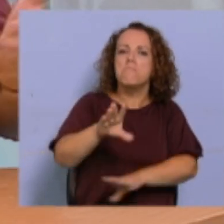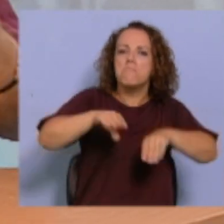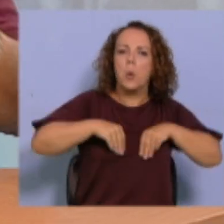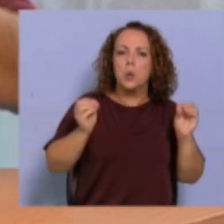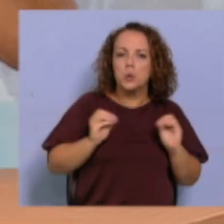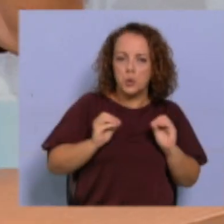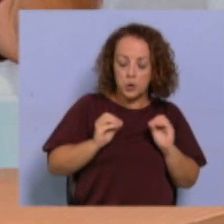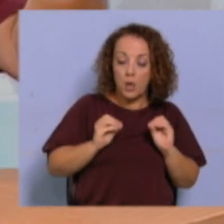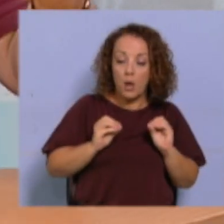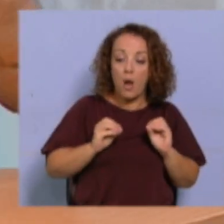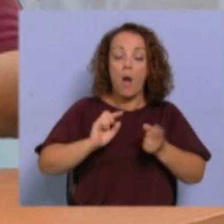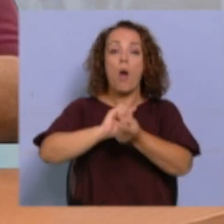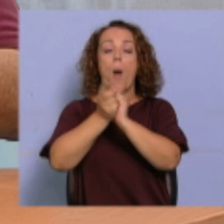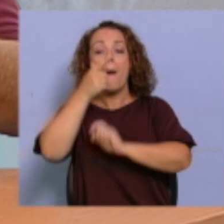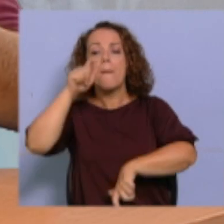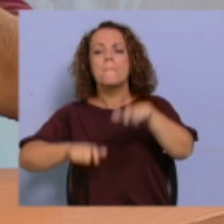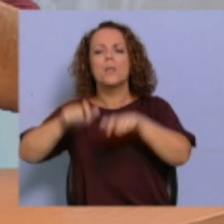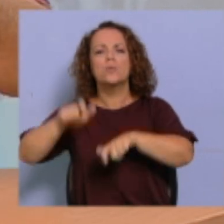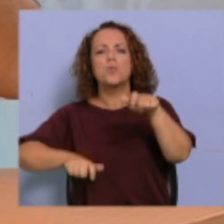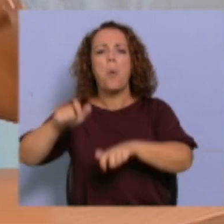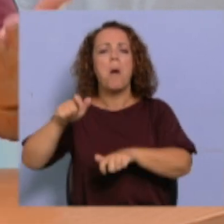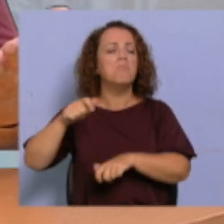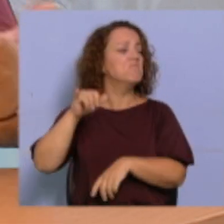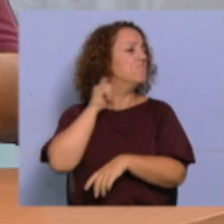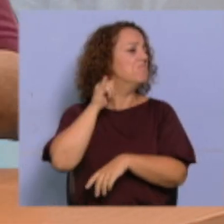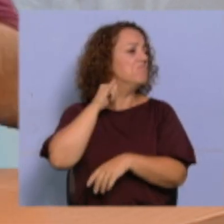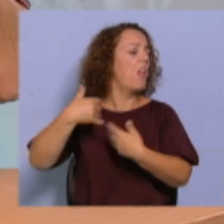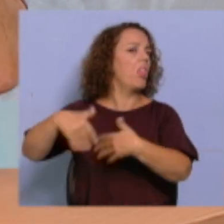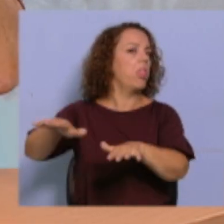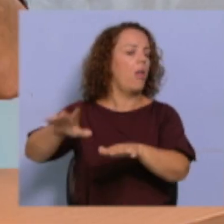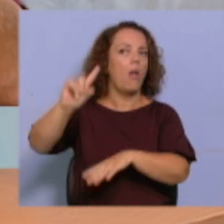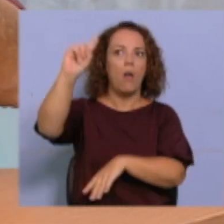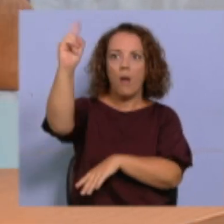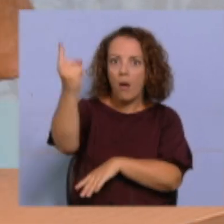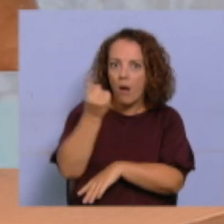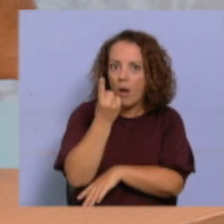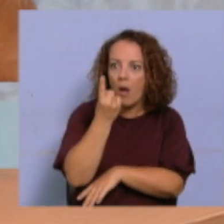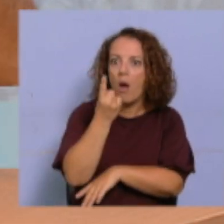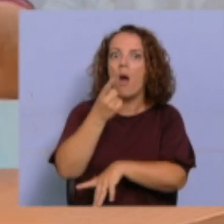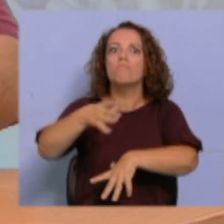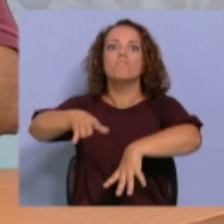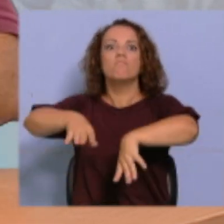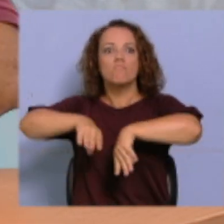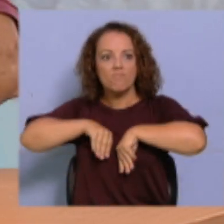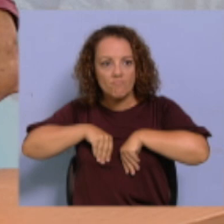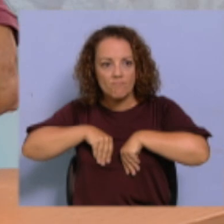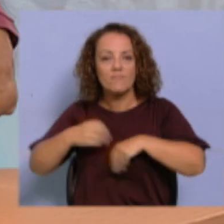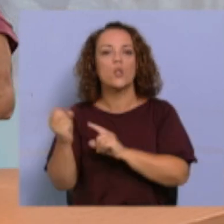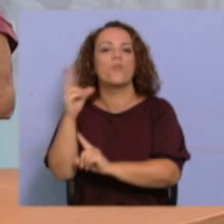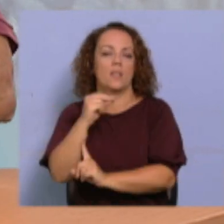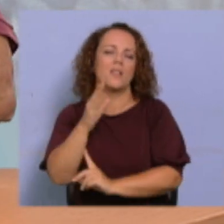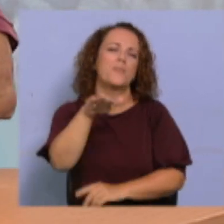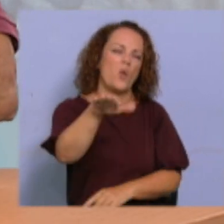estavam mais afastadas tiveram mais facilidade em aceitar essa novidade. Paulo,